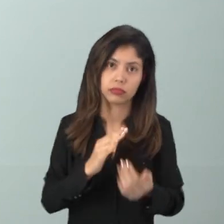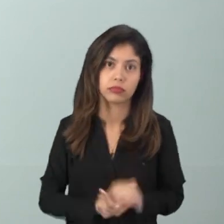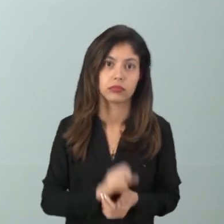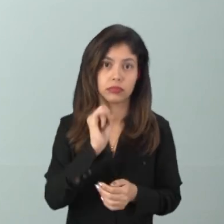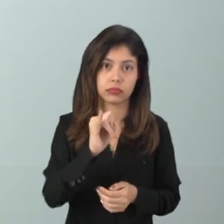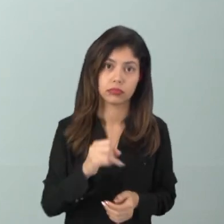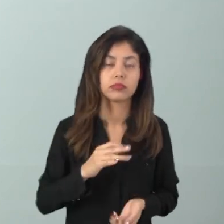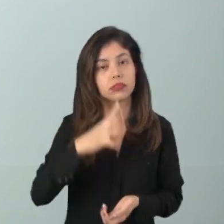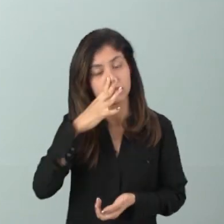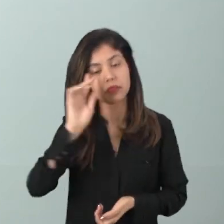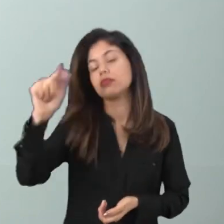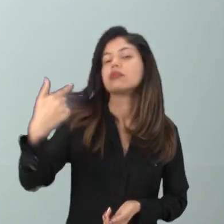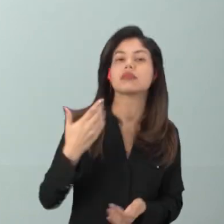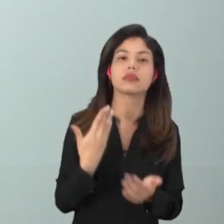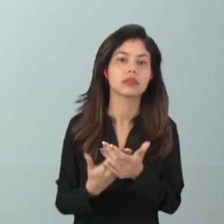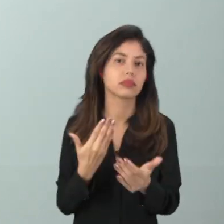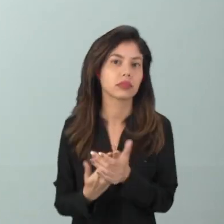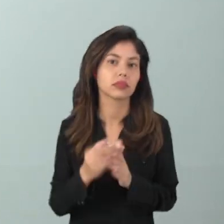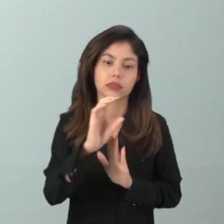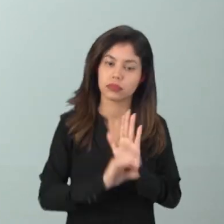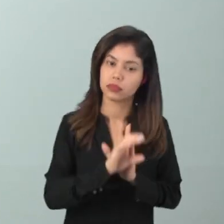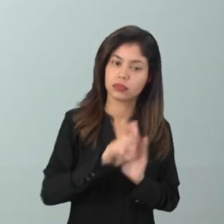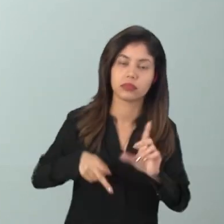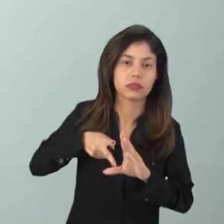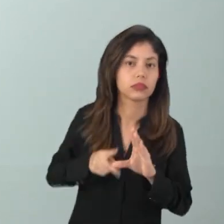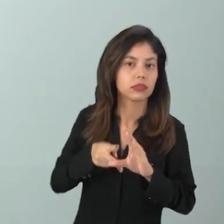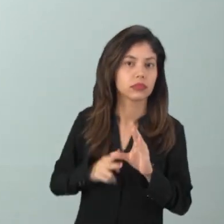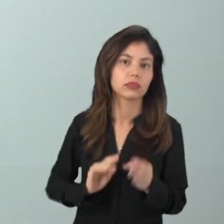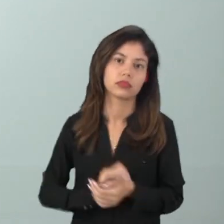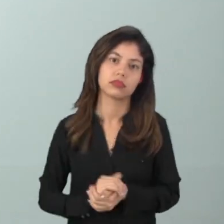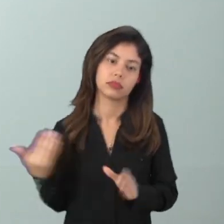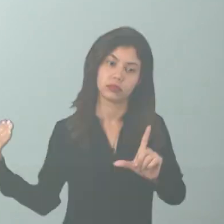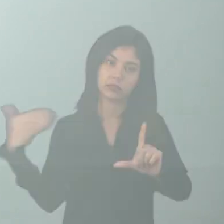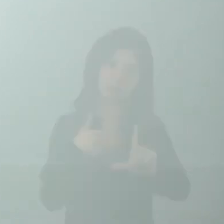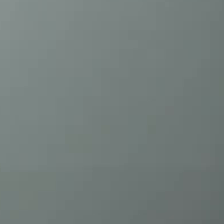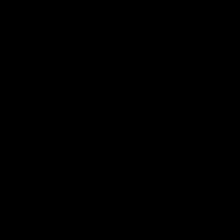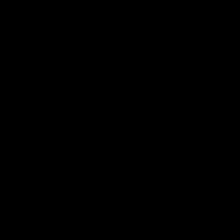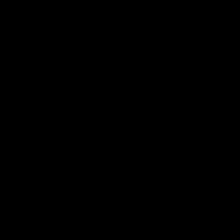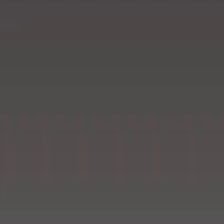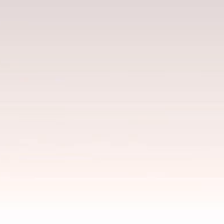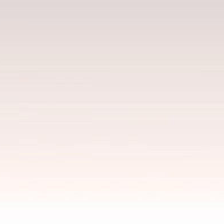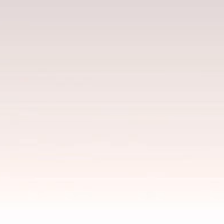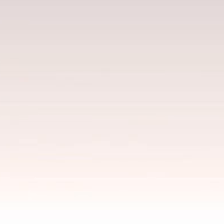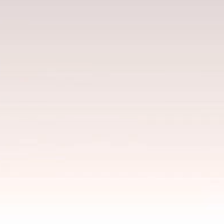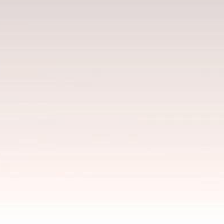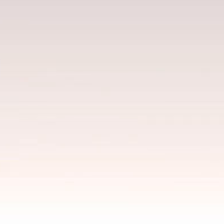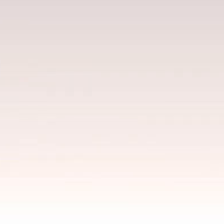Se quiser assistir essa ou outros componentes curriculares, acesse a plataforma Eduque.